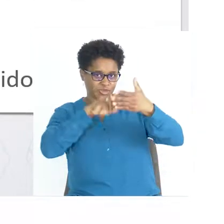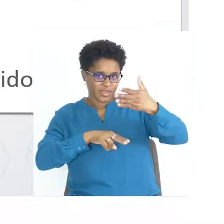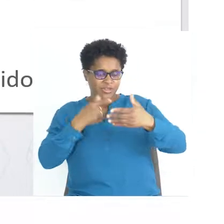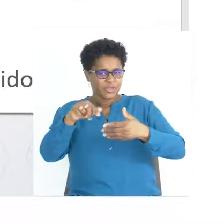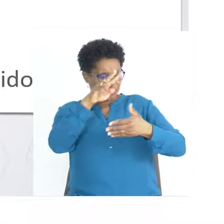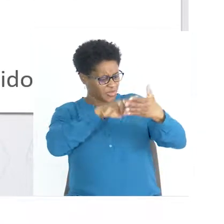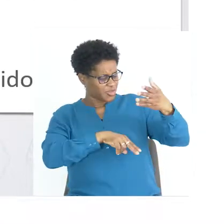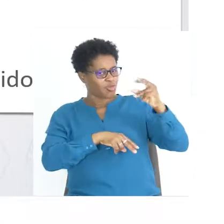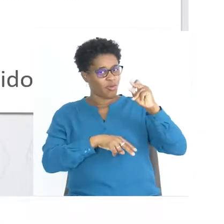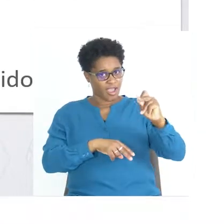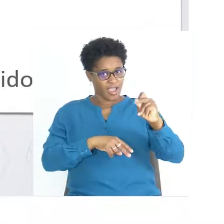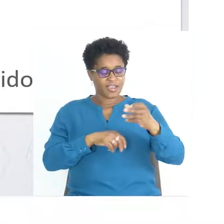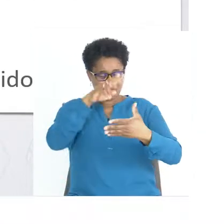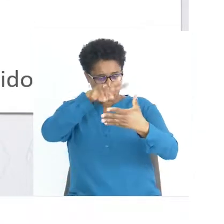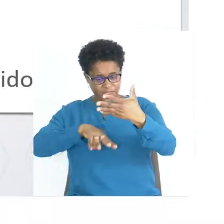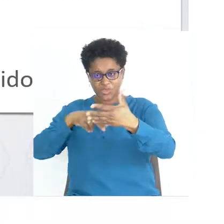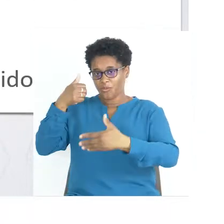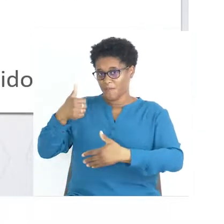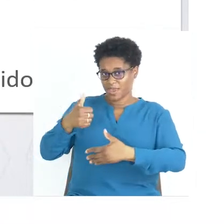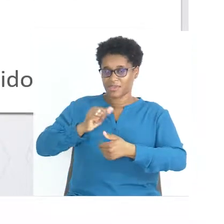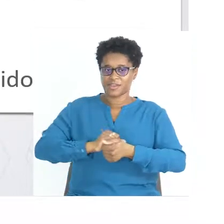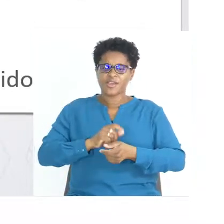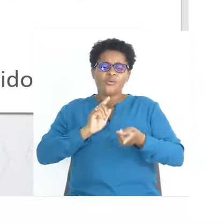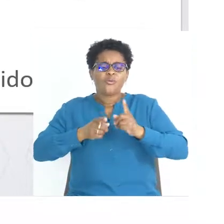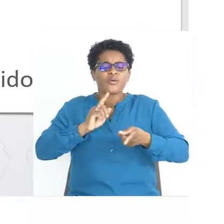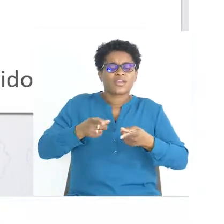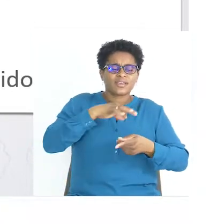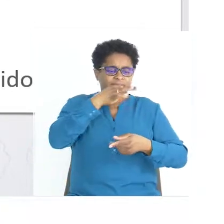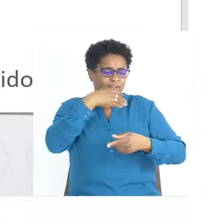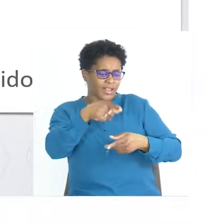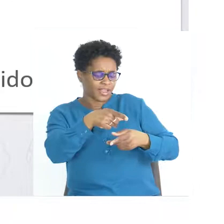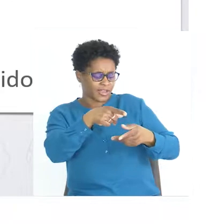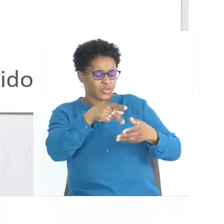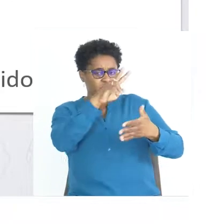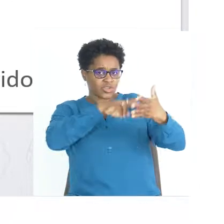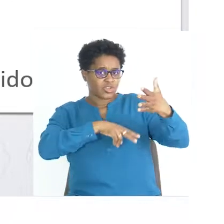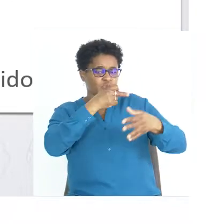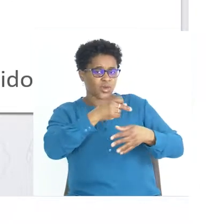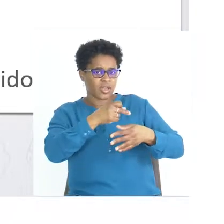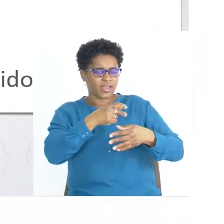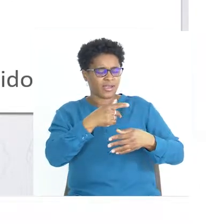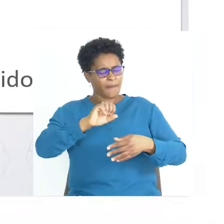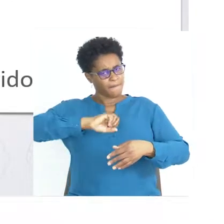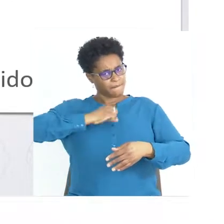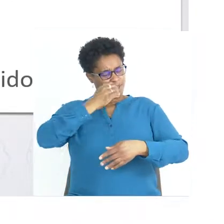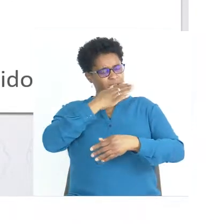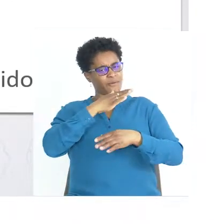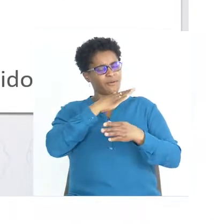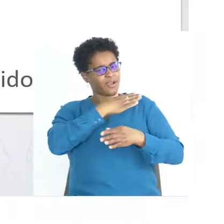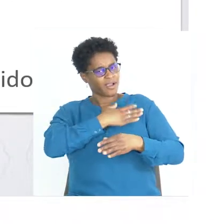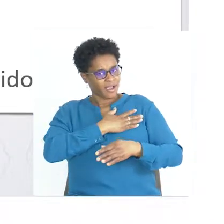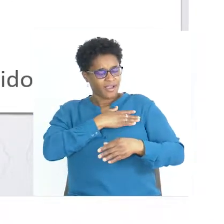pequenos textos. Temos o texto A e o texto B. O que é que nos diz o texto A? Meu caro